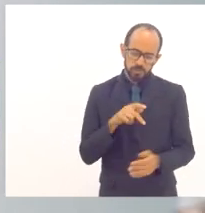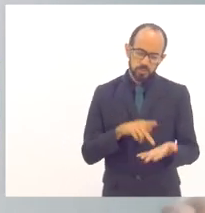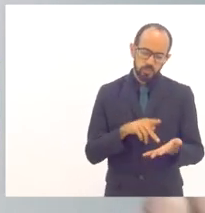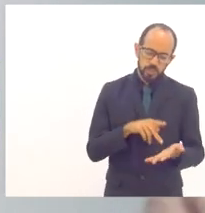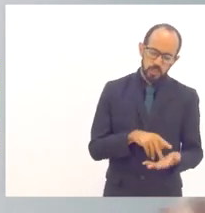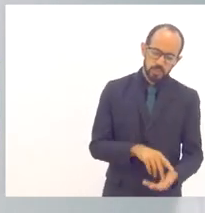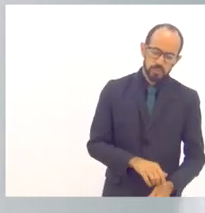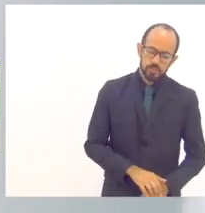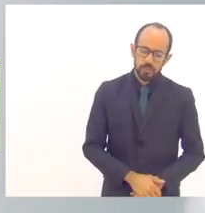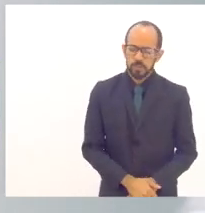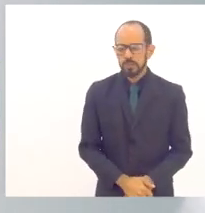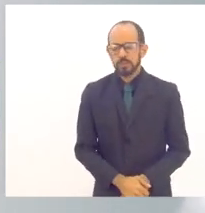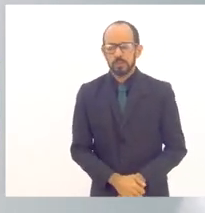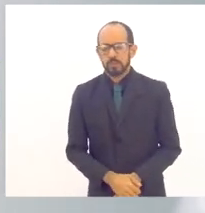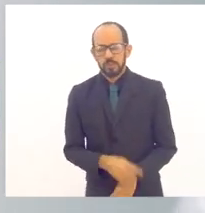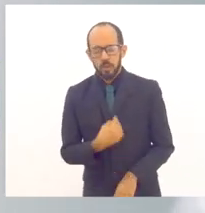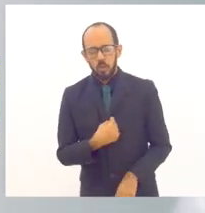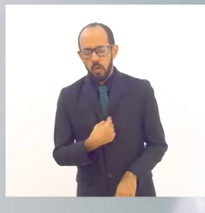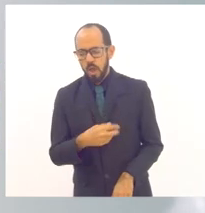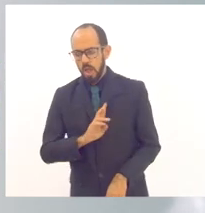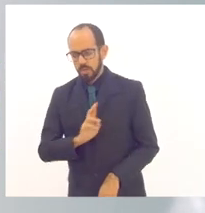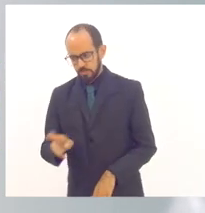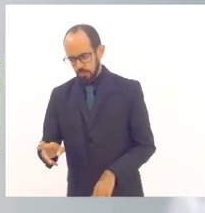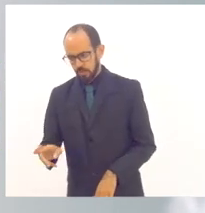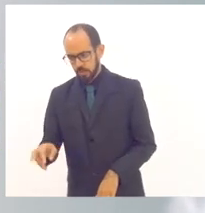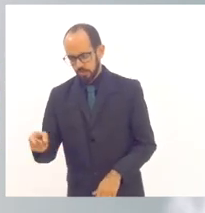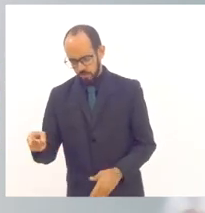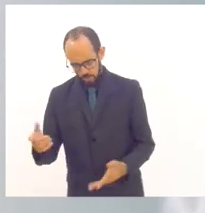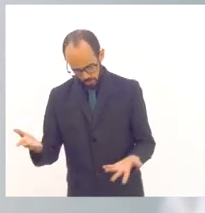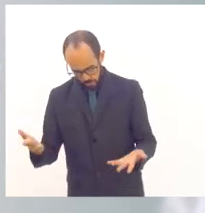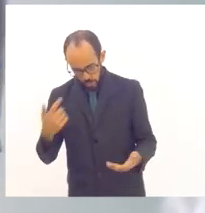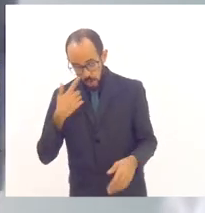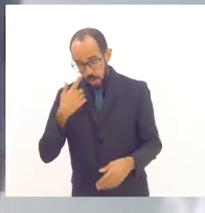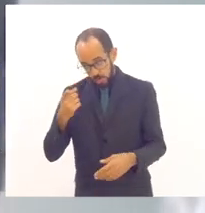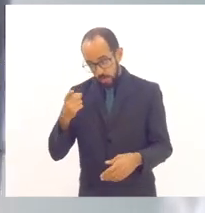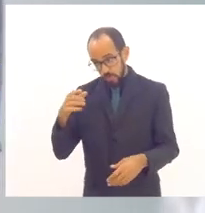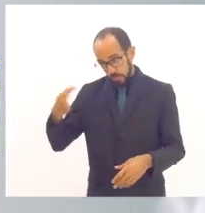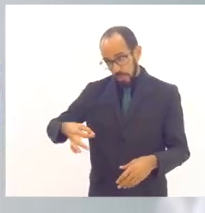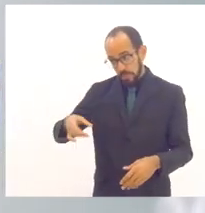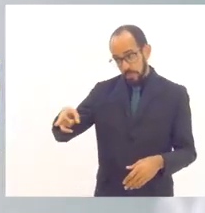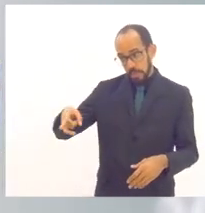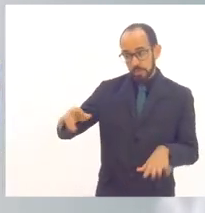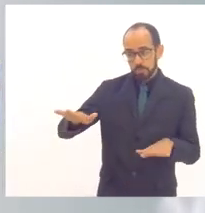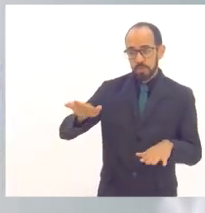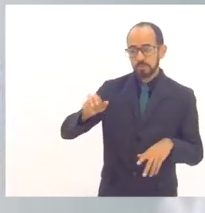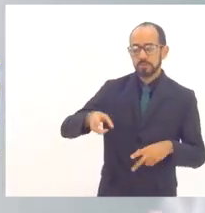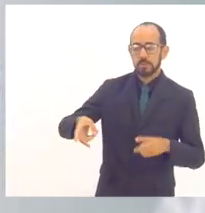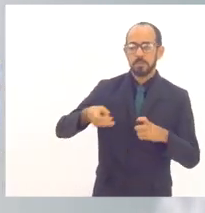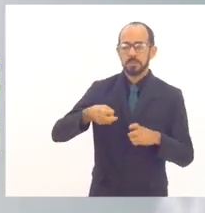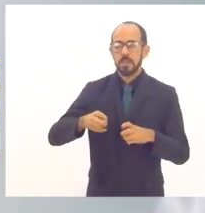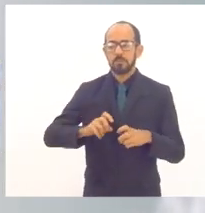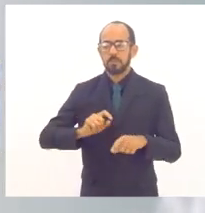triste. Aí eu falei com ele assim, falei: cara, olha só, você está até certo, mas você já viu